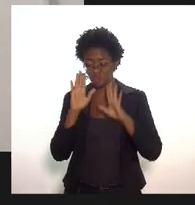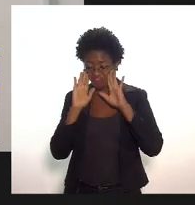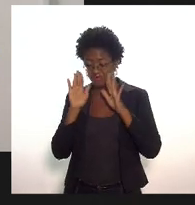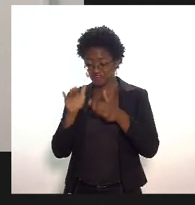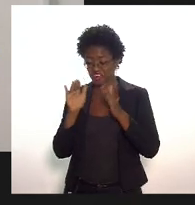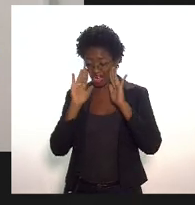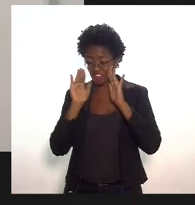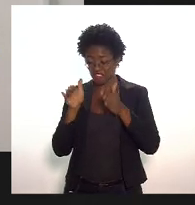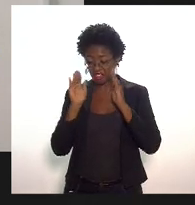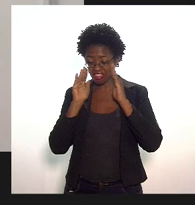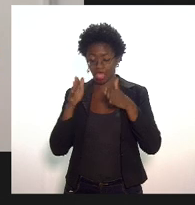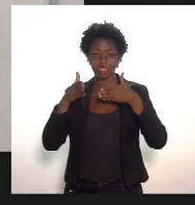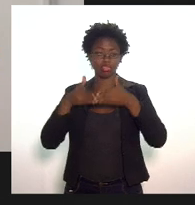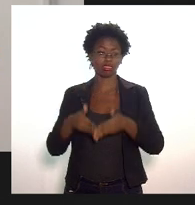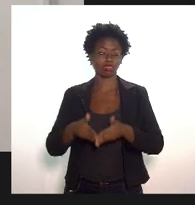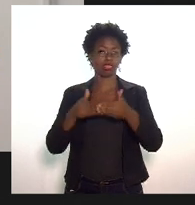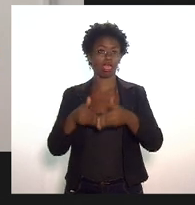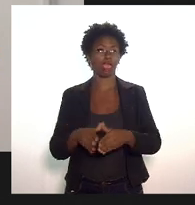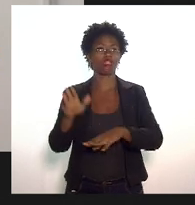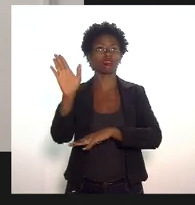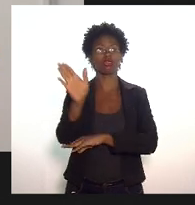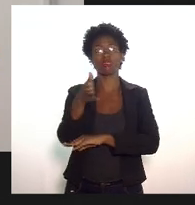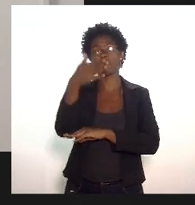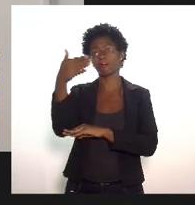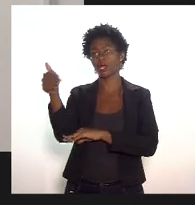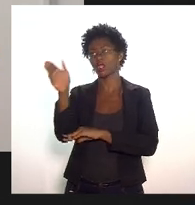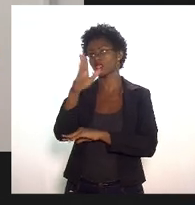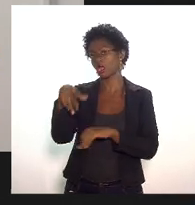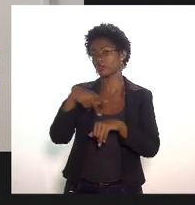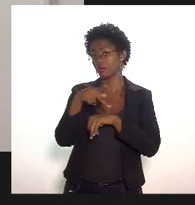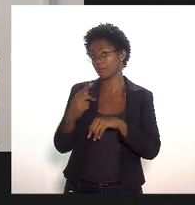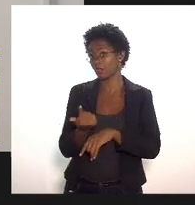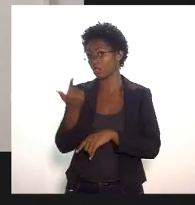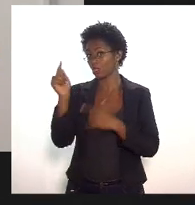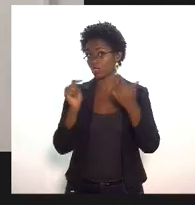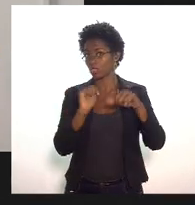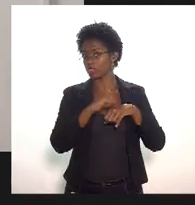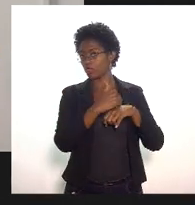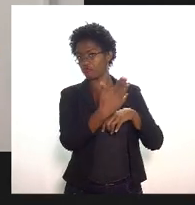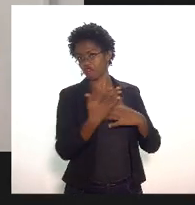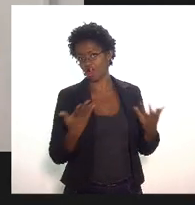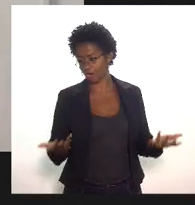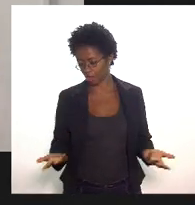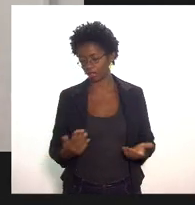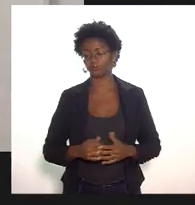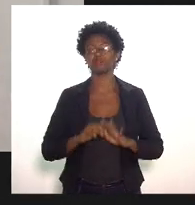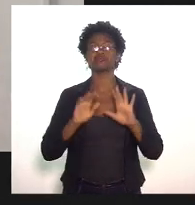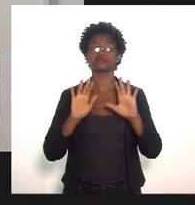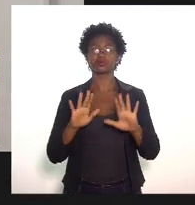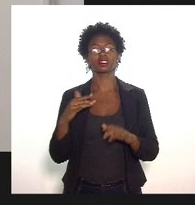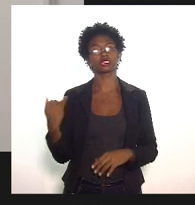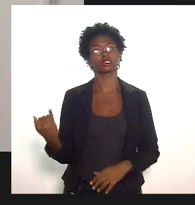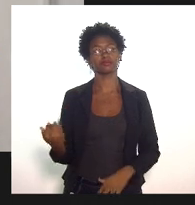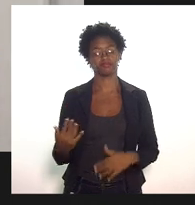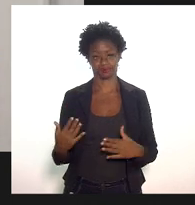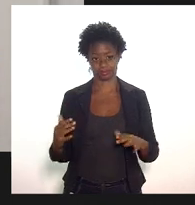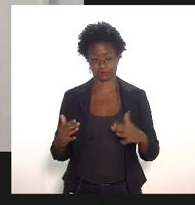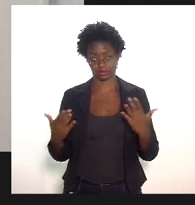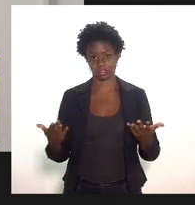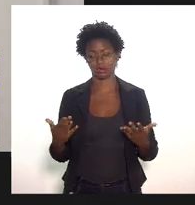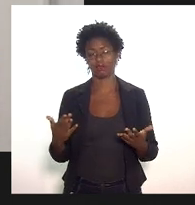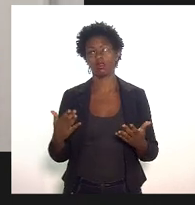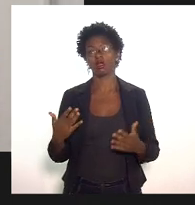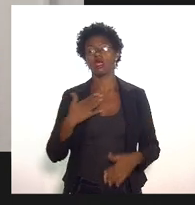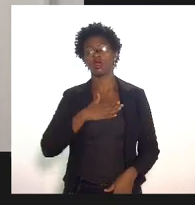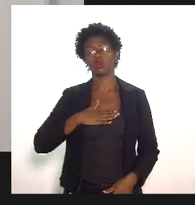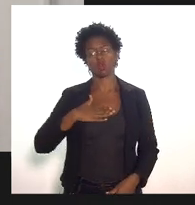de navios de bandeiras internacionais, né? Então, eu